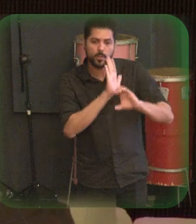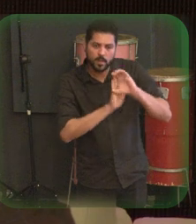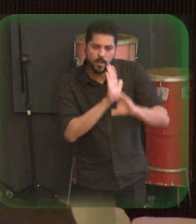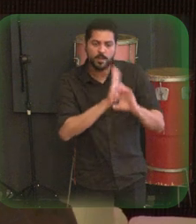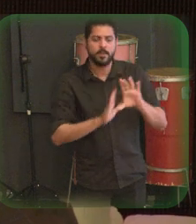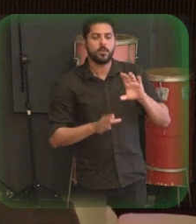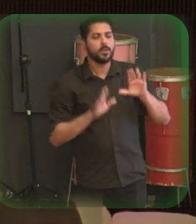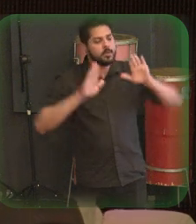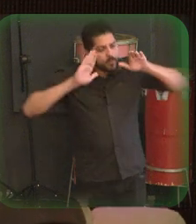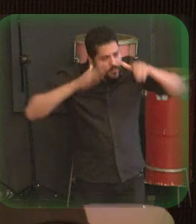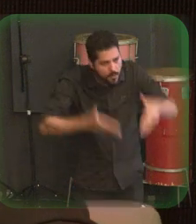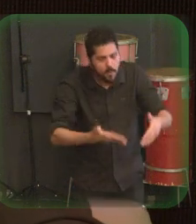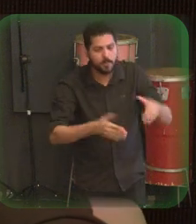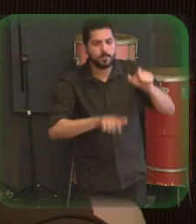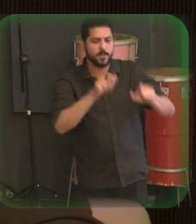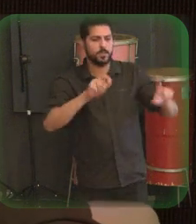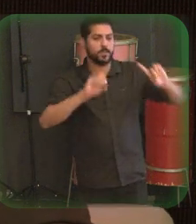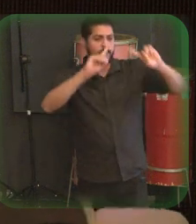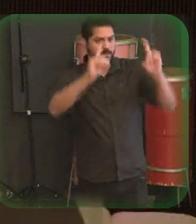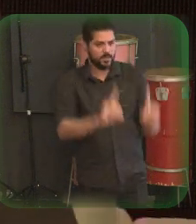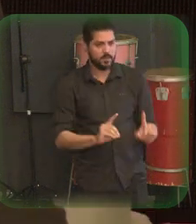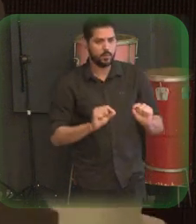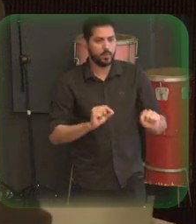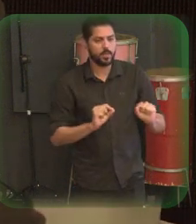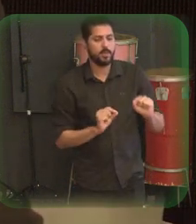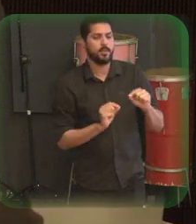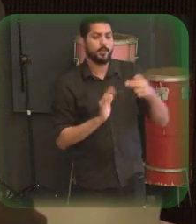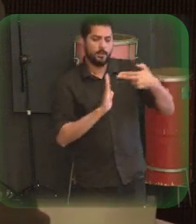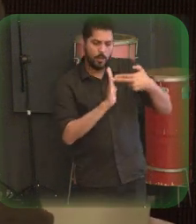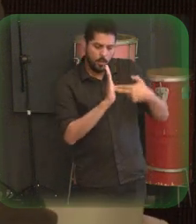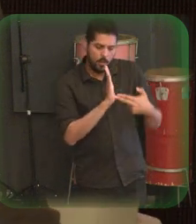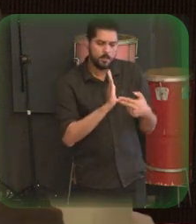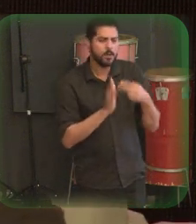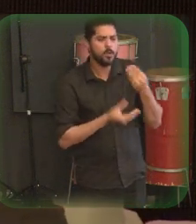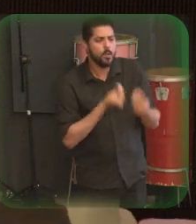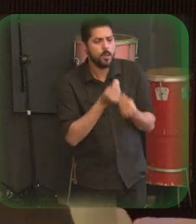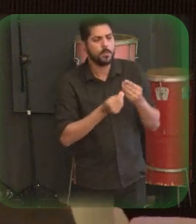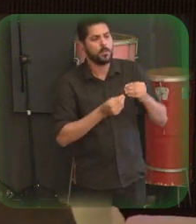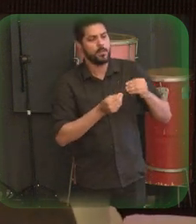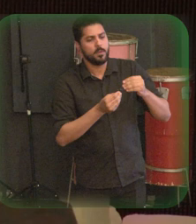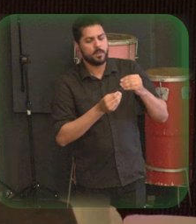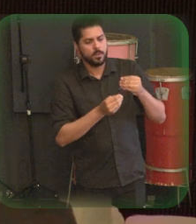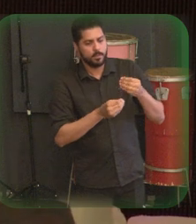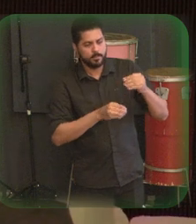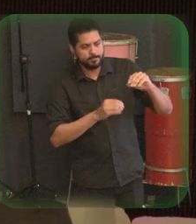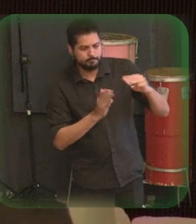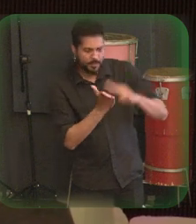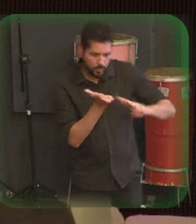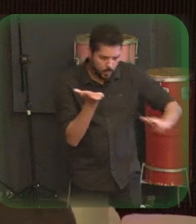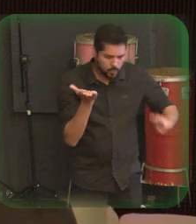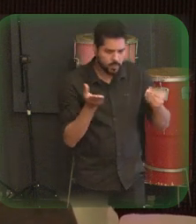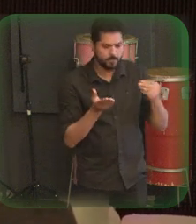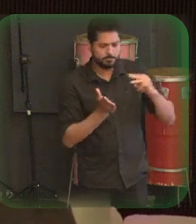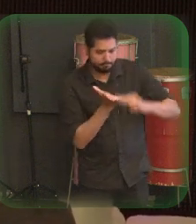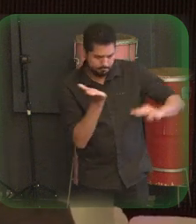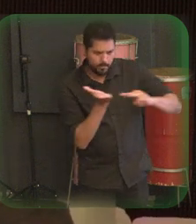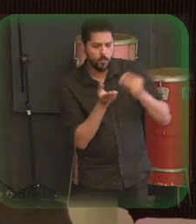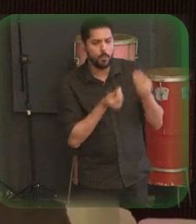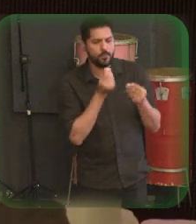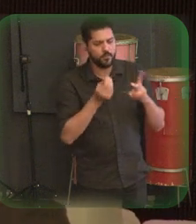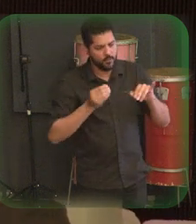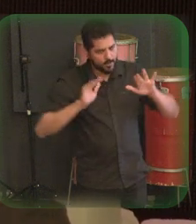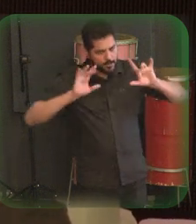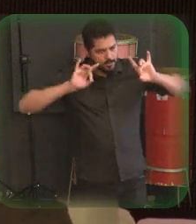com deficiência, que normatiza a possibilidade de que sejam propostos recursos e metodologias que respondam apropriadamente às